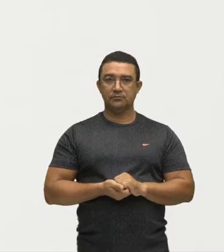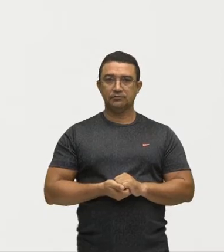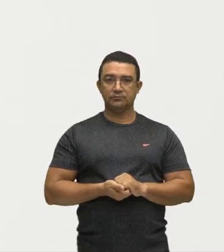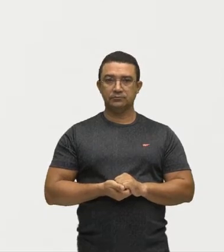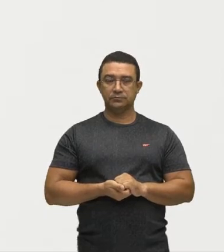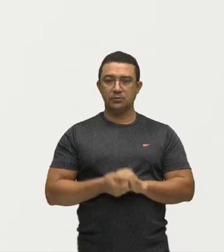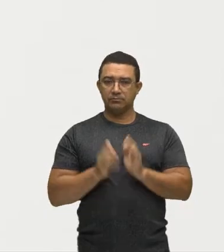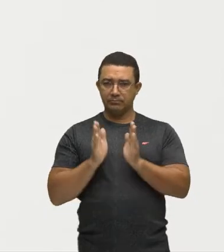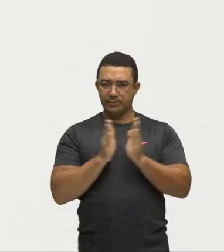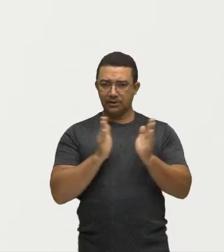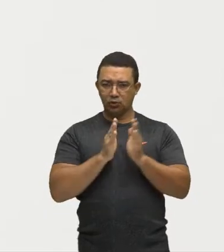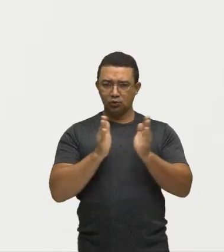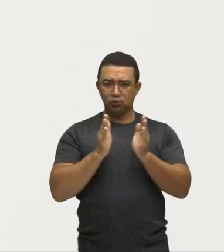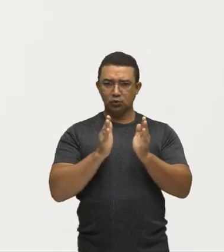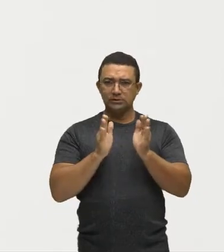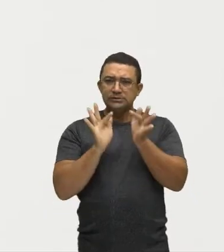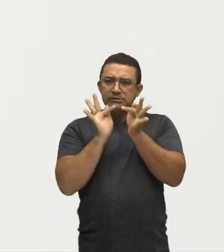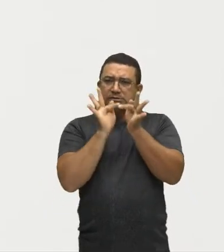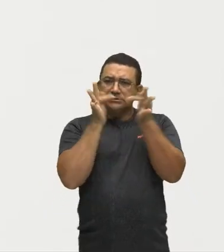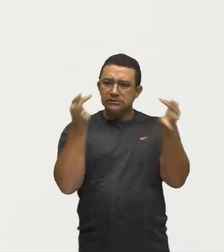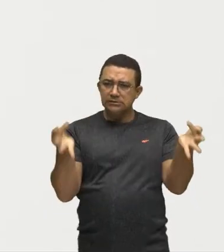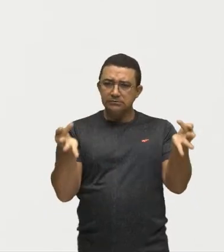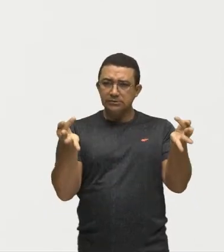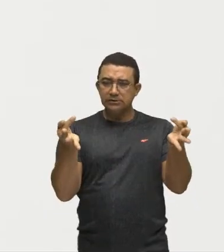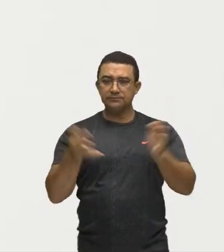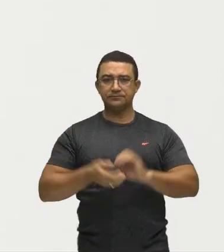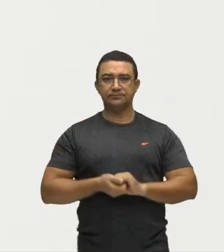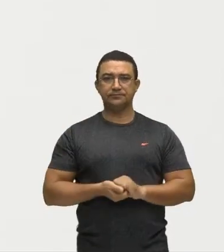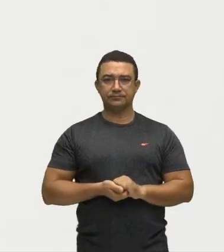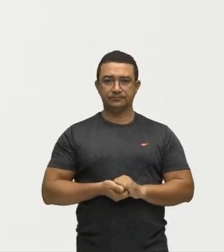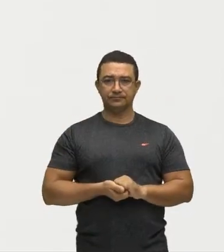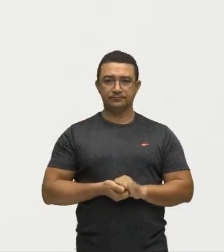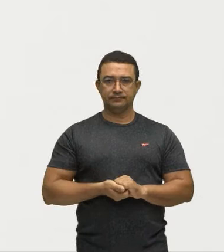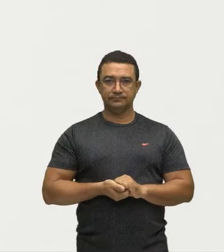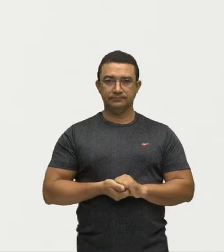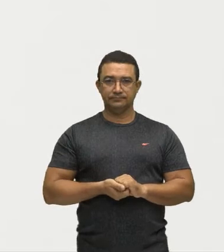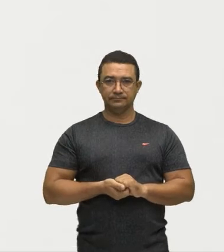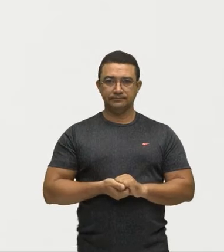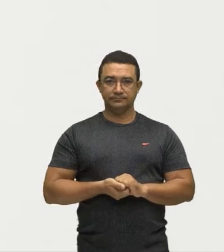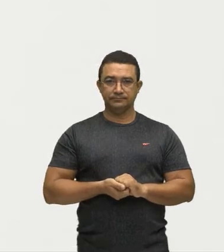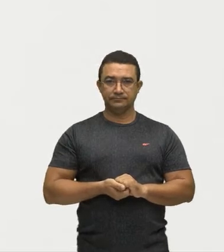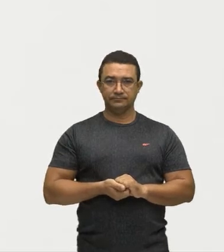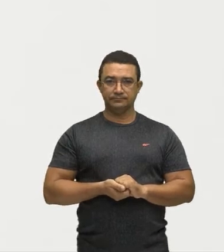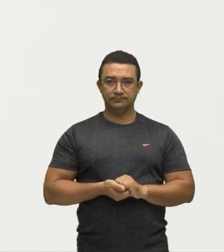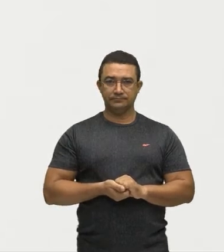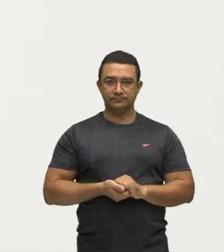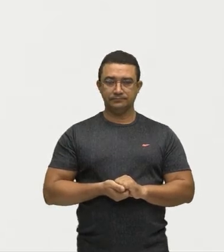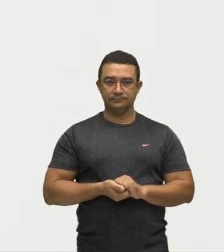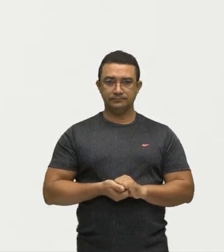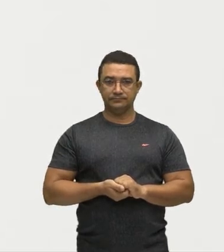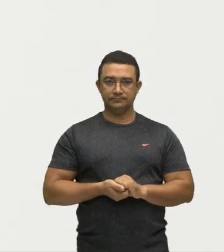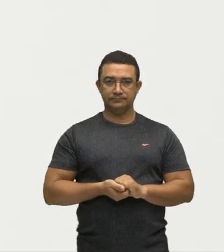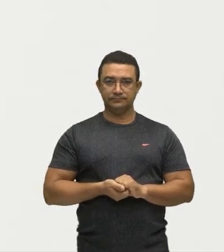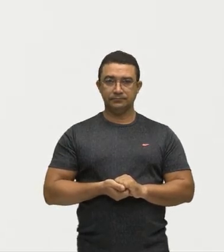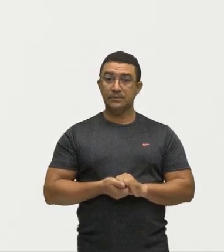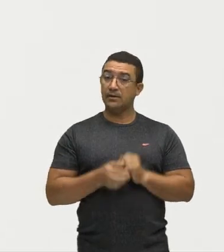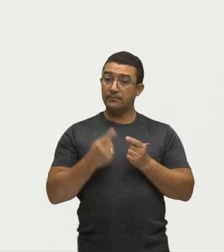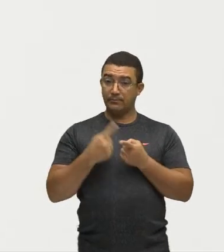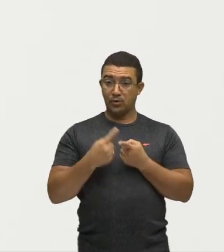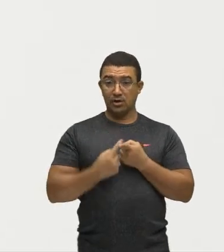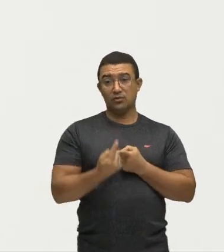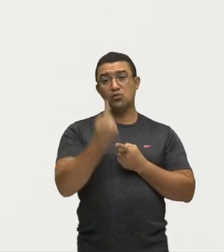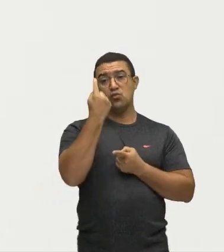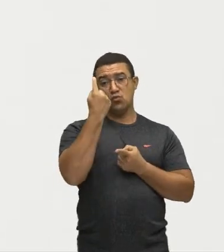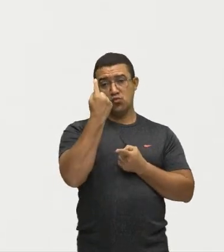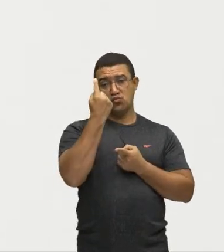simples. Aqui temos um período simples. Olha só, vou colocar PS aqui, ó. Período simples. Por quê? Porque temos